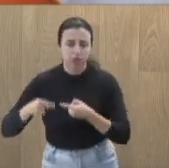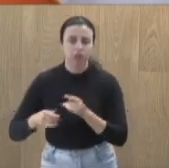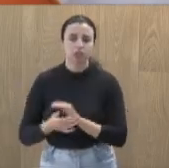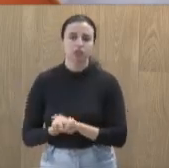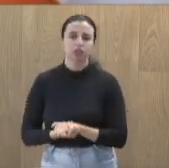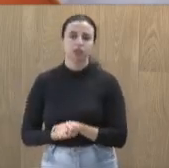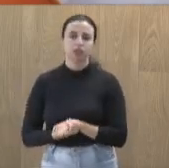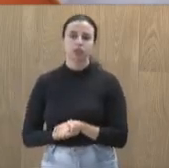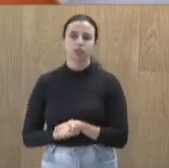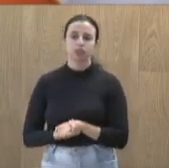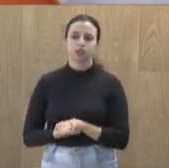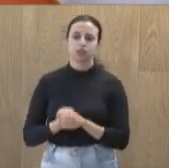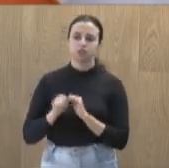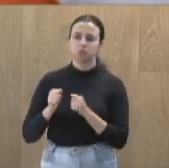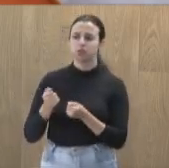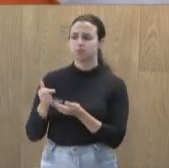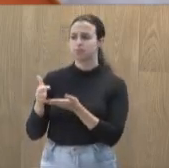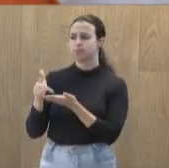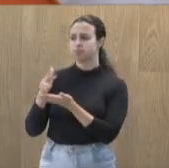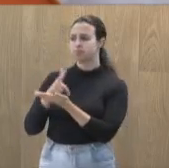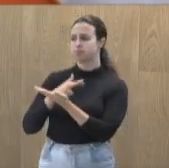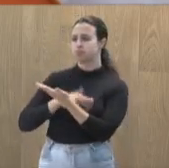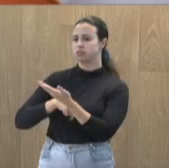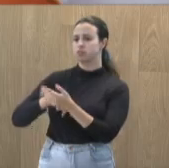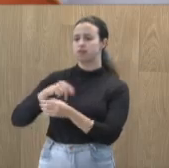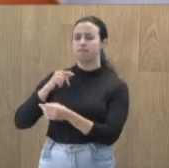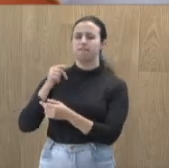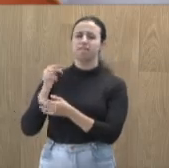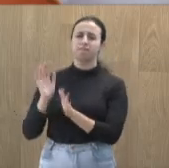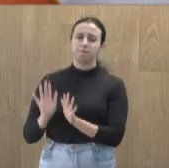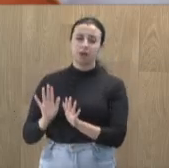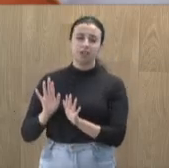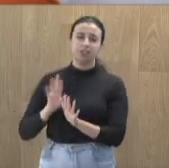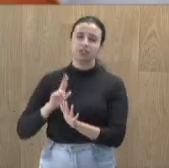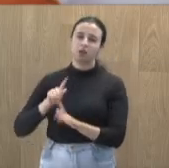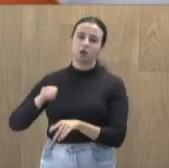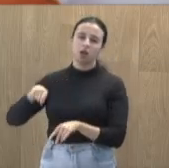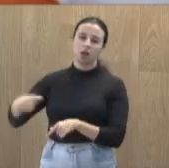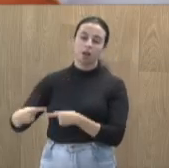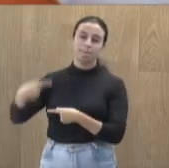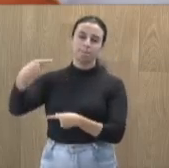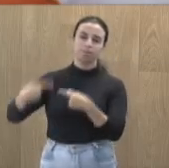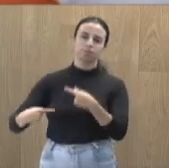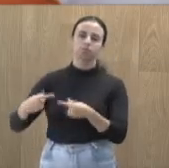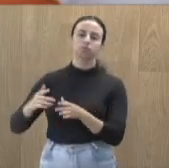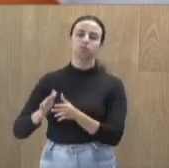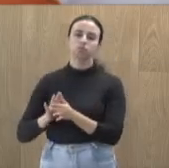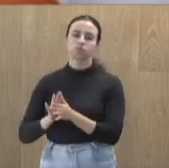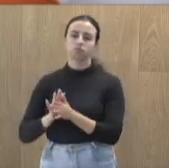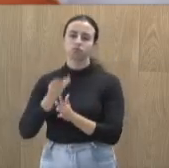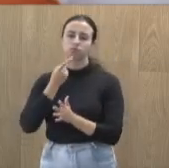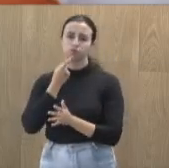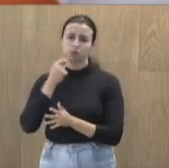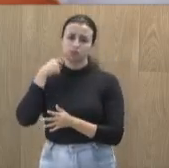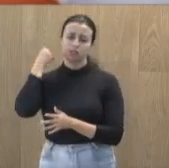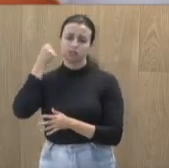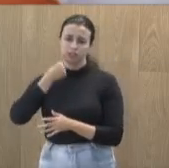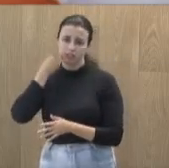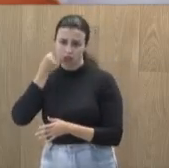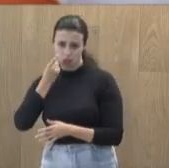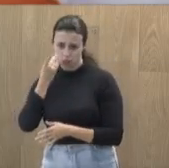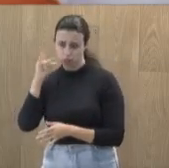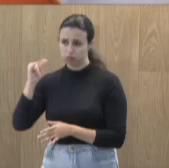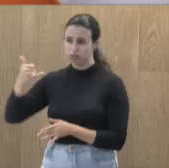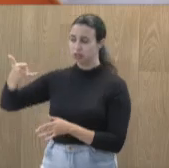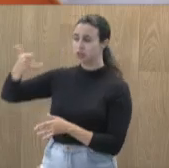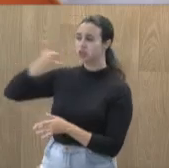Pode ser um tanto de coisa, mas isso não é. Eu costumo dizer, o senador Cleitinho um dia me ligou, e